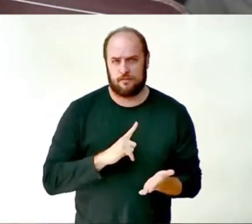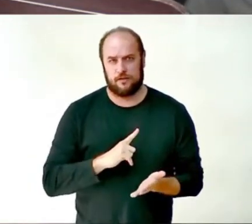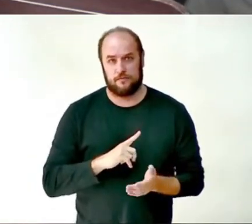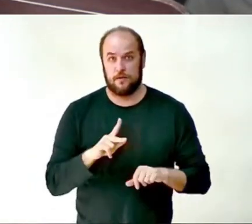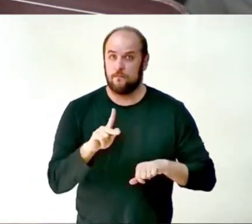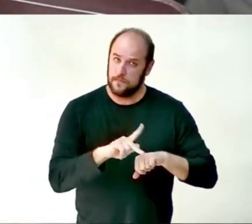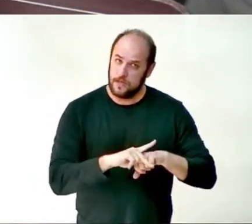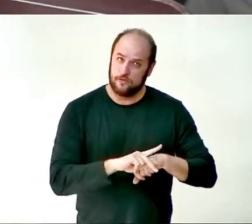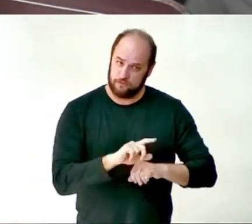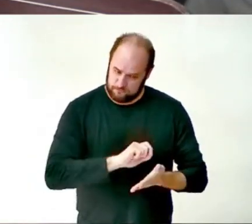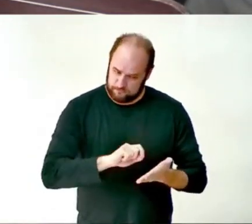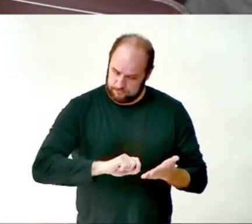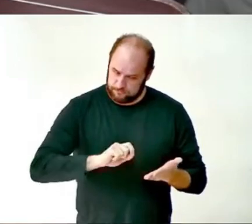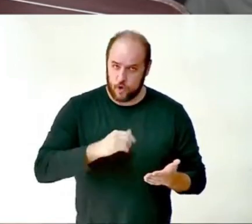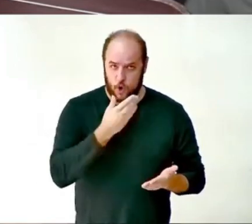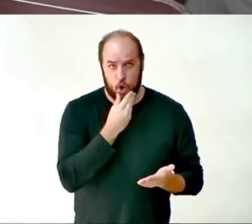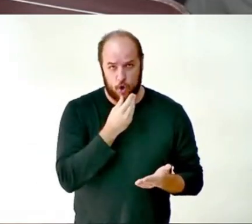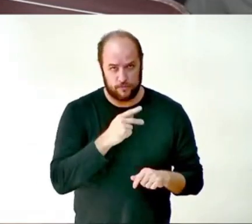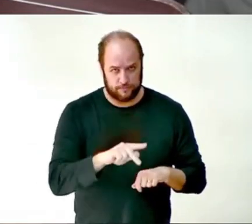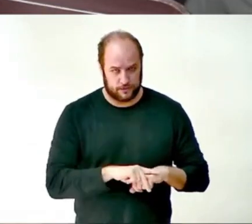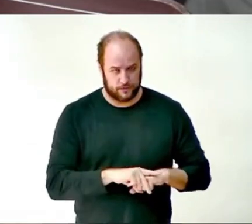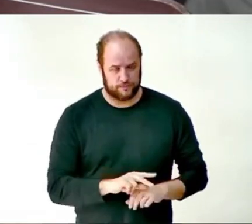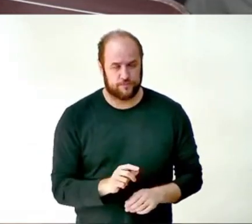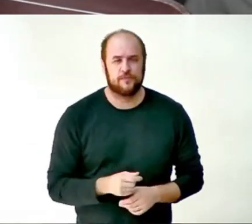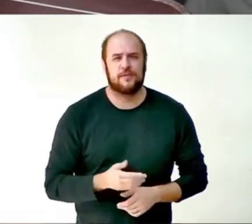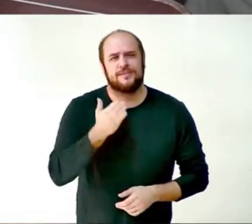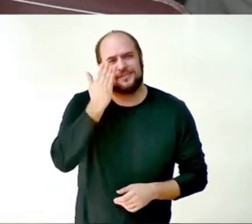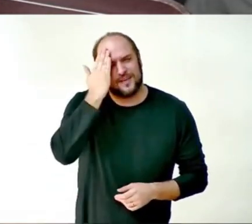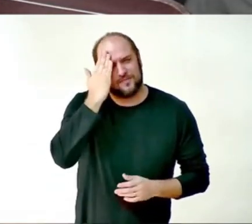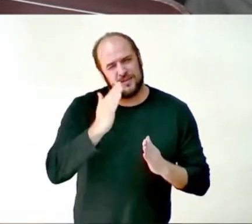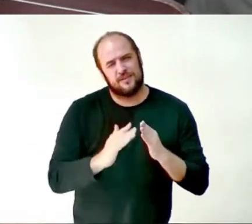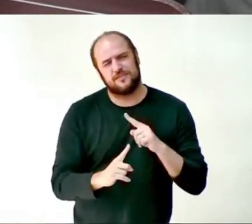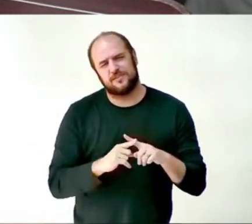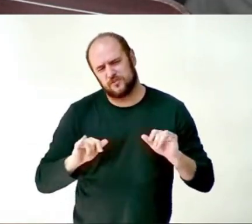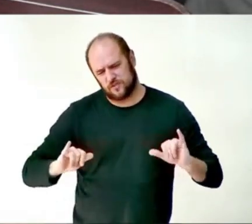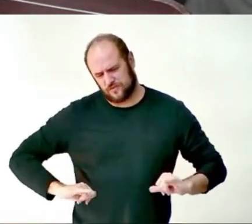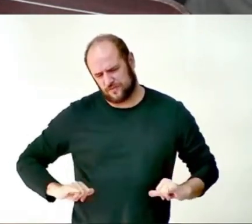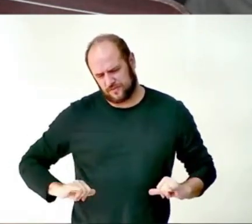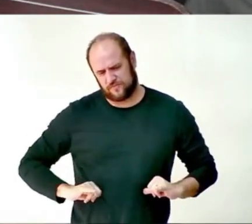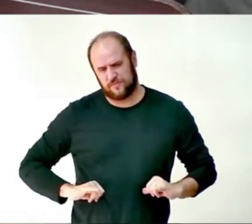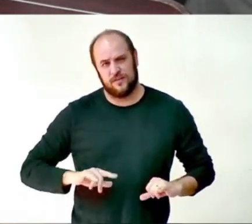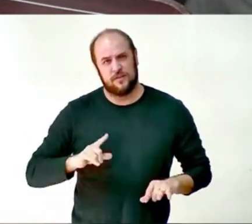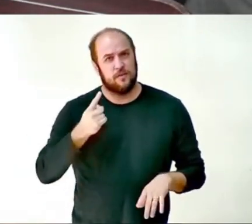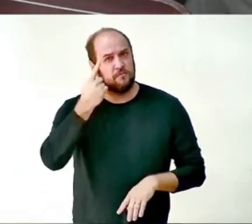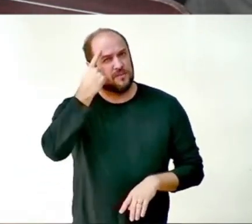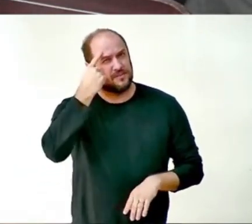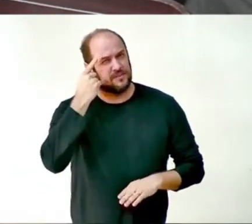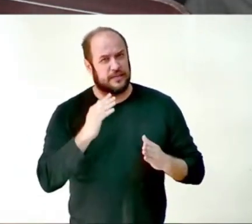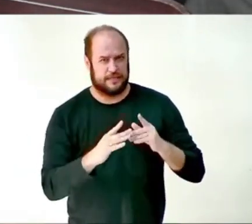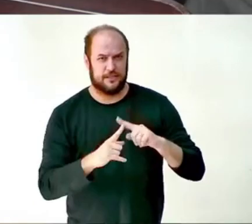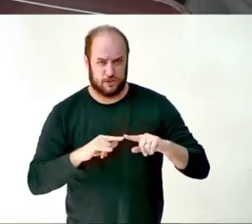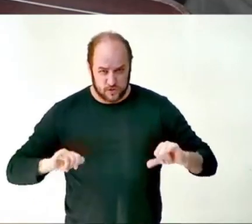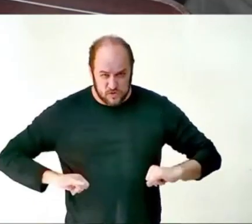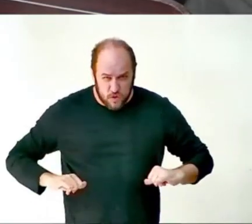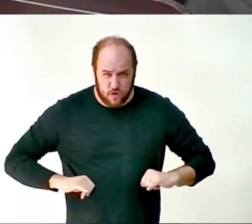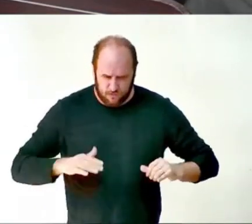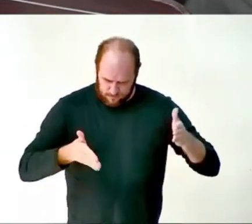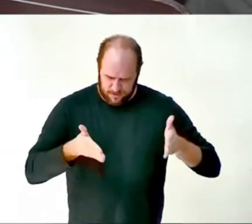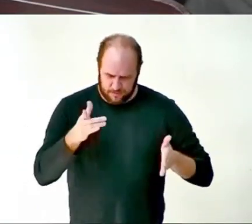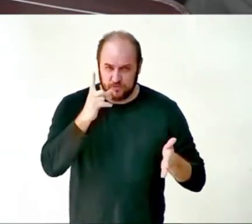Pedro, que sabia que a igreja estava sofrendo. Será que a igreja não sofre em meio aos tempos